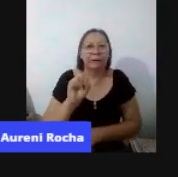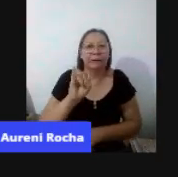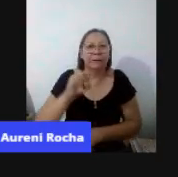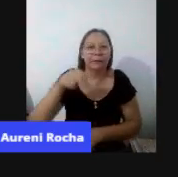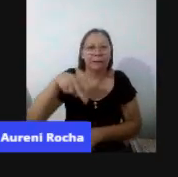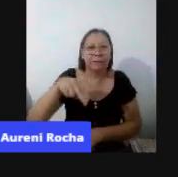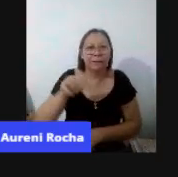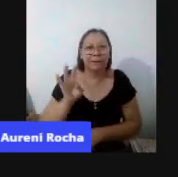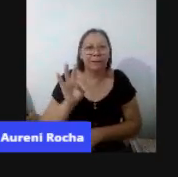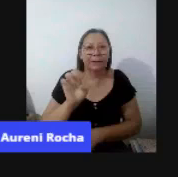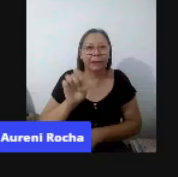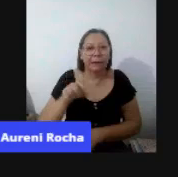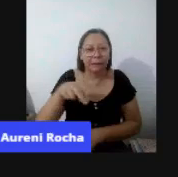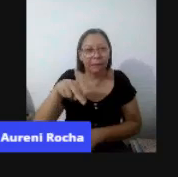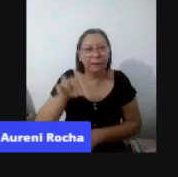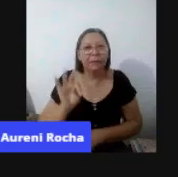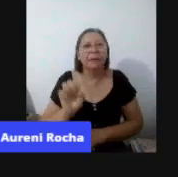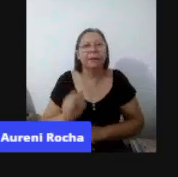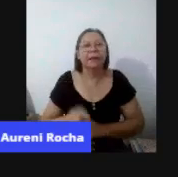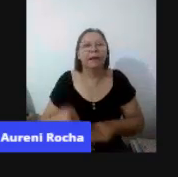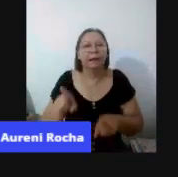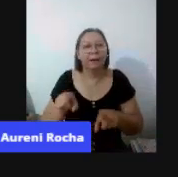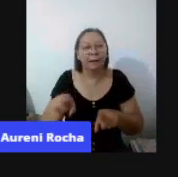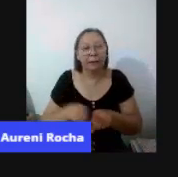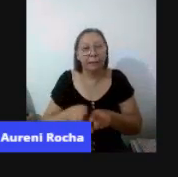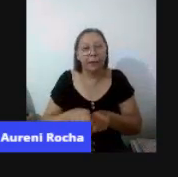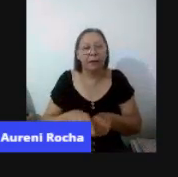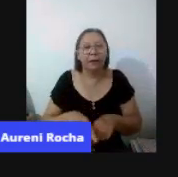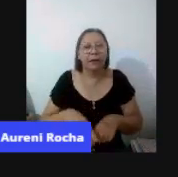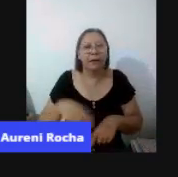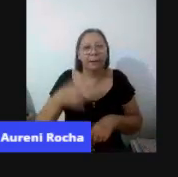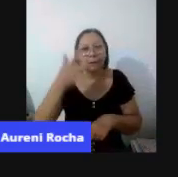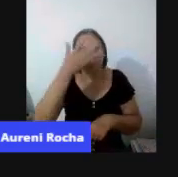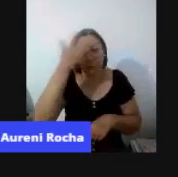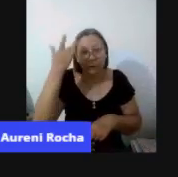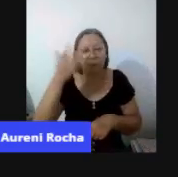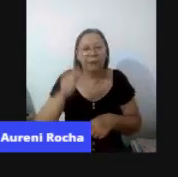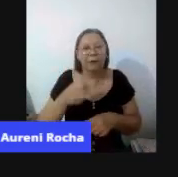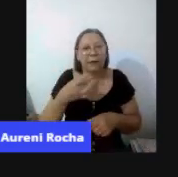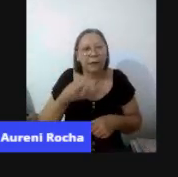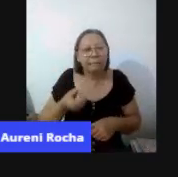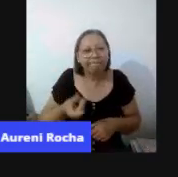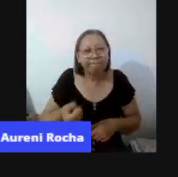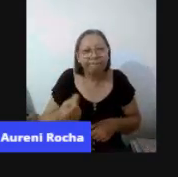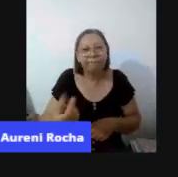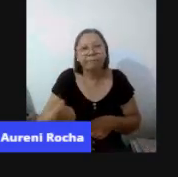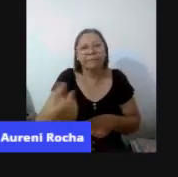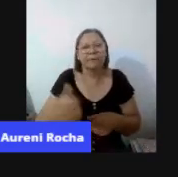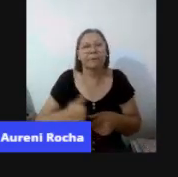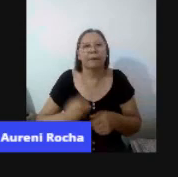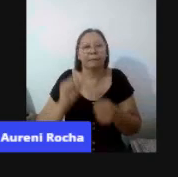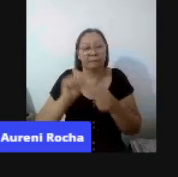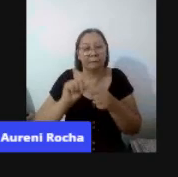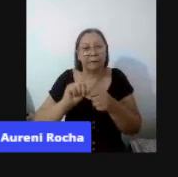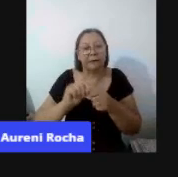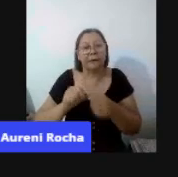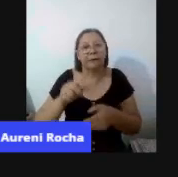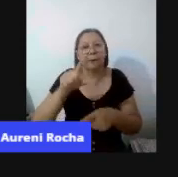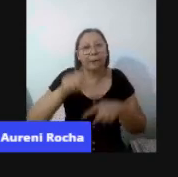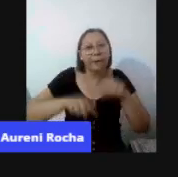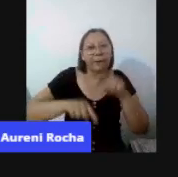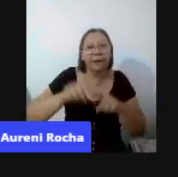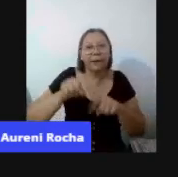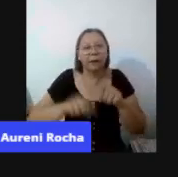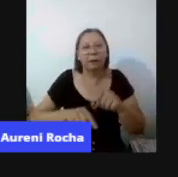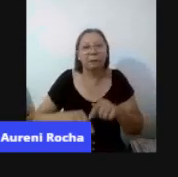estão há muito tempo produzindo material, mesmo sem ter um amplo conhecimento do que é isso é uma coisa